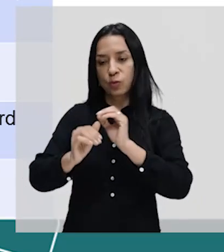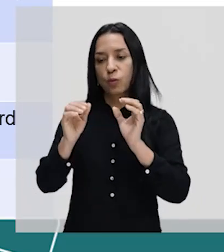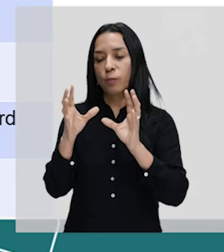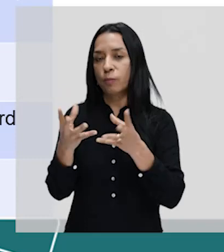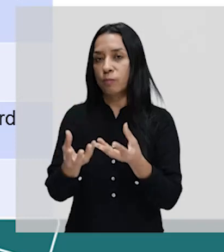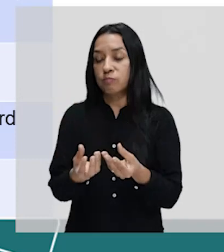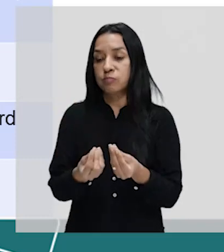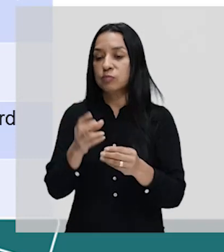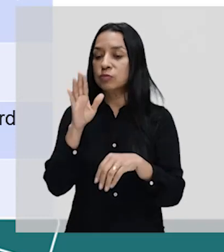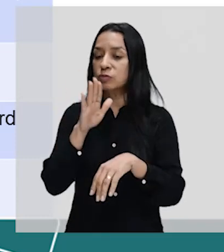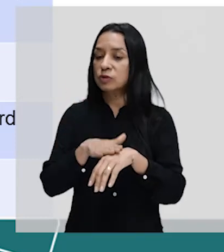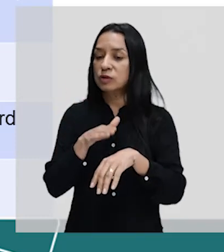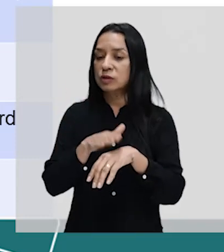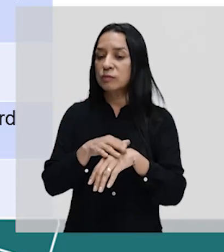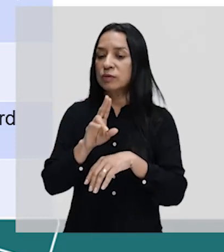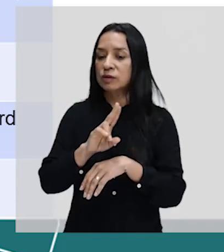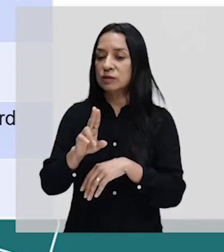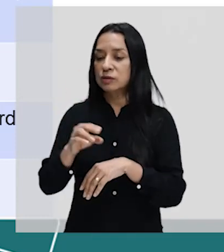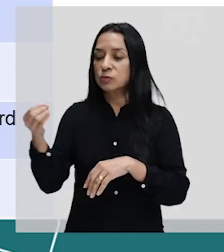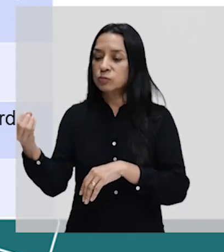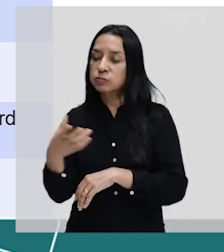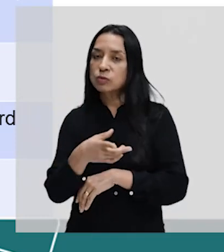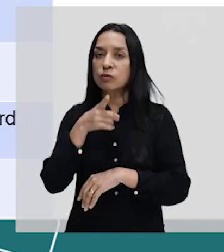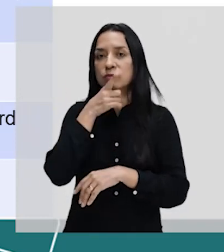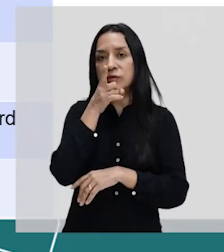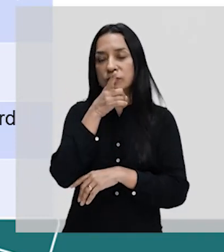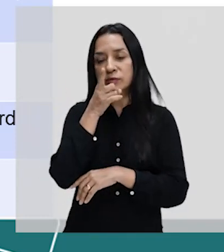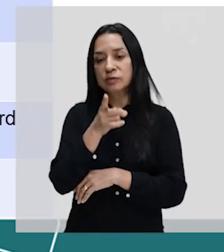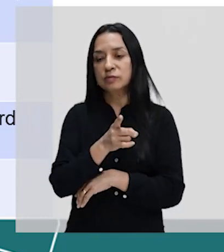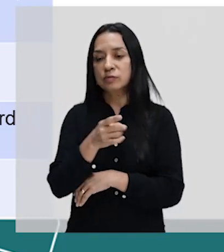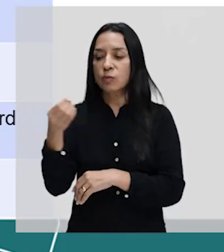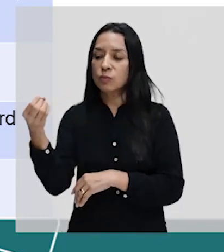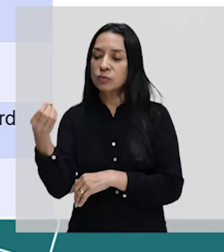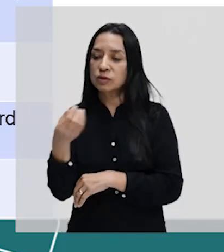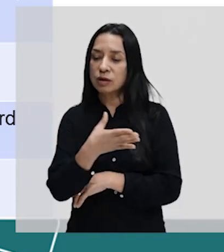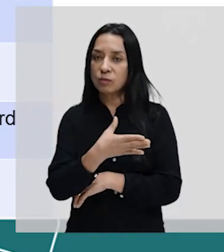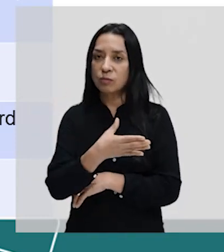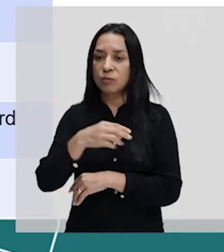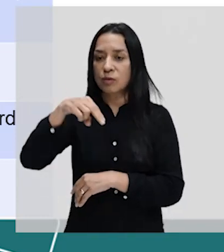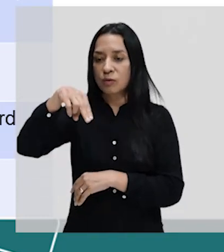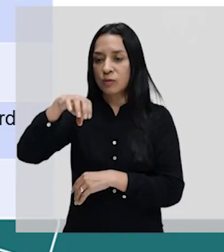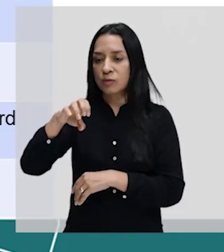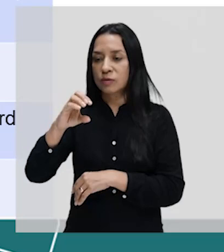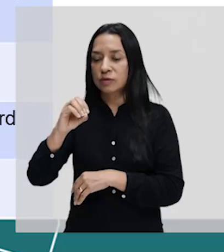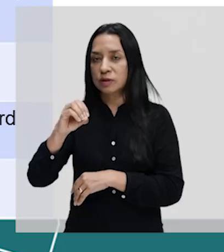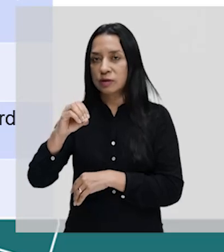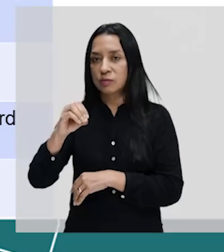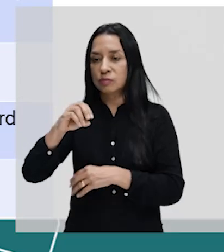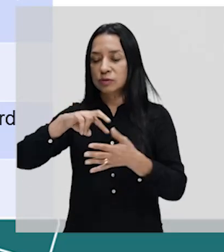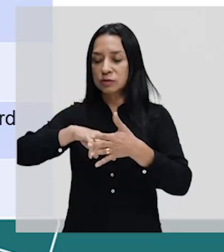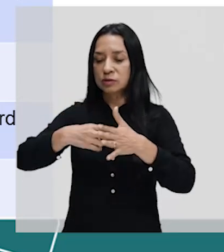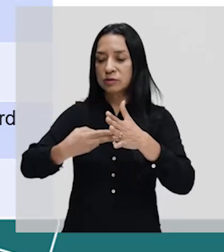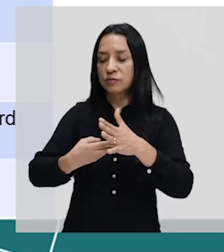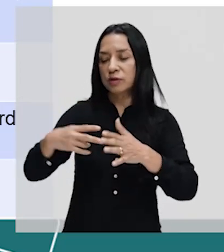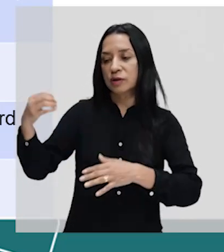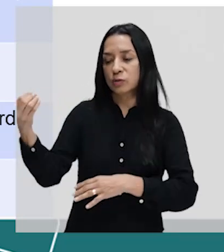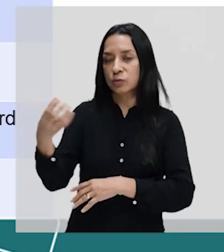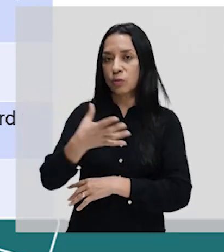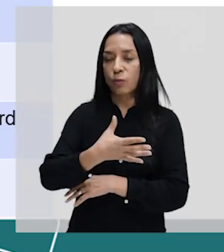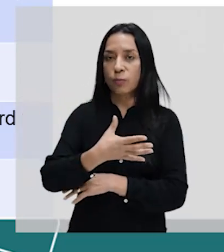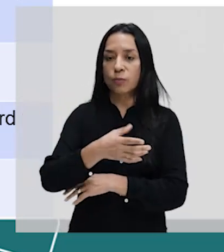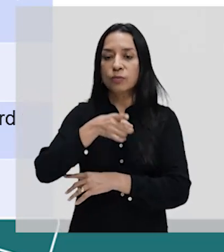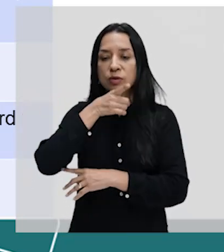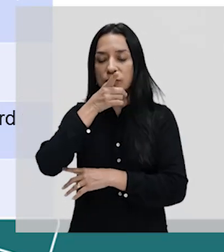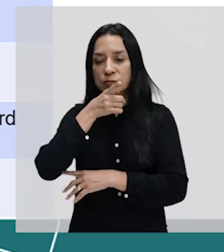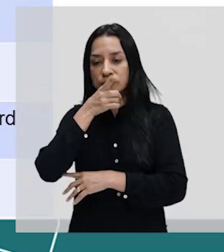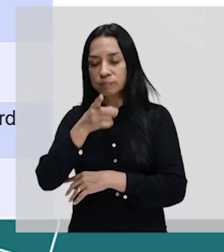chamada também de neodarwinismo, tá? O termo neo significa novo, então novo darwinismo, tá?